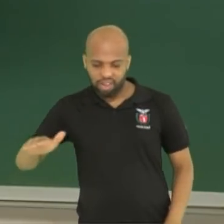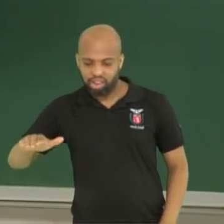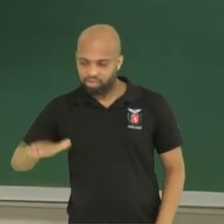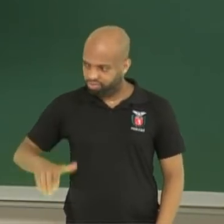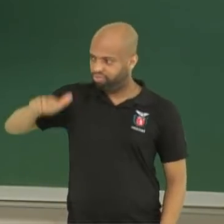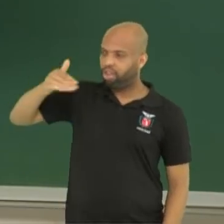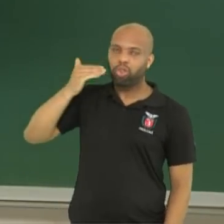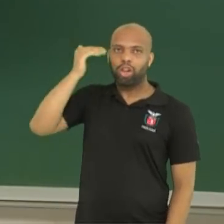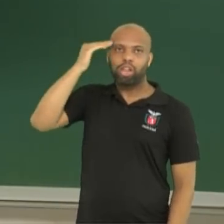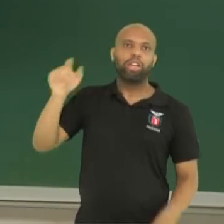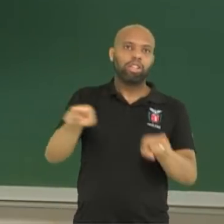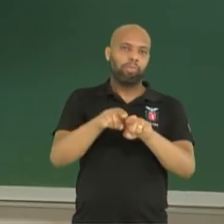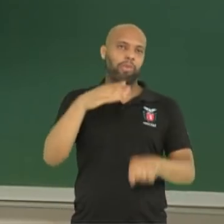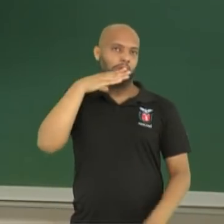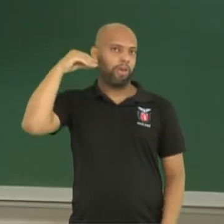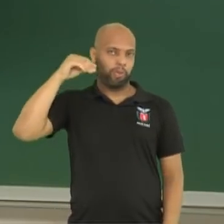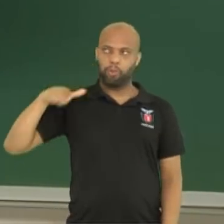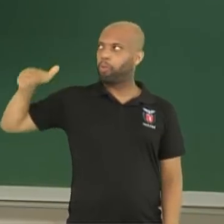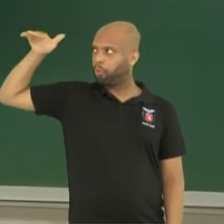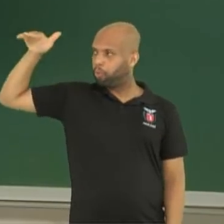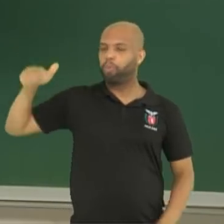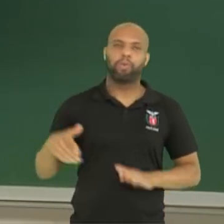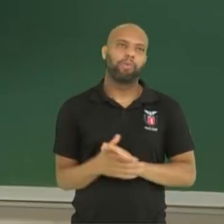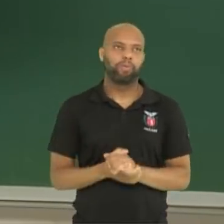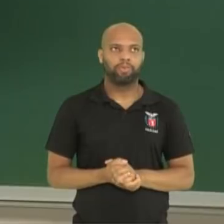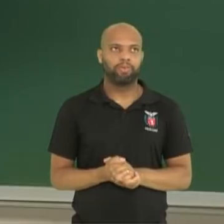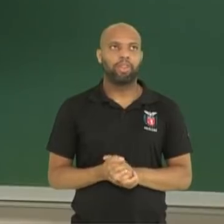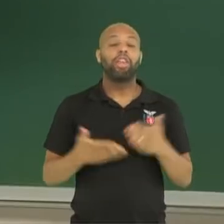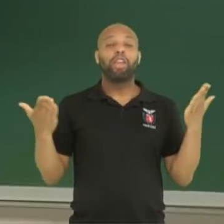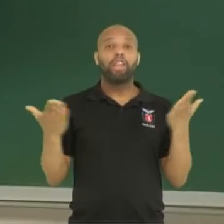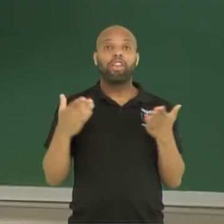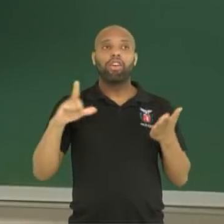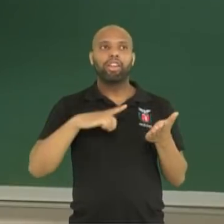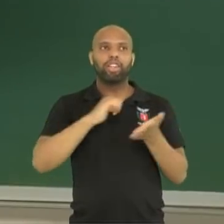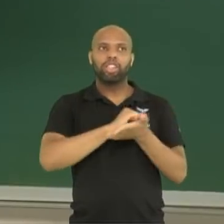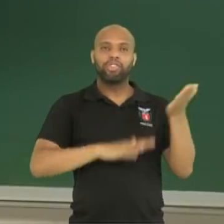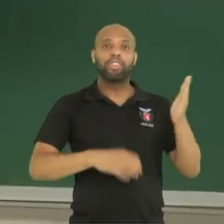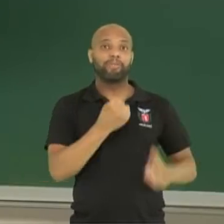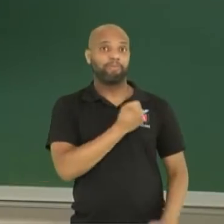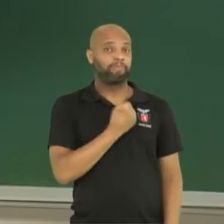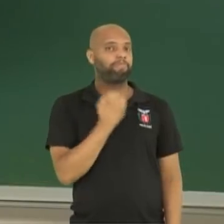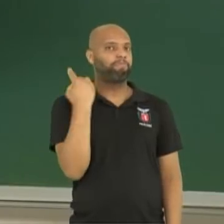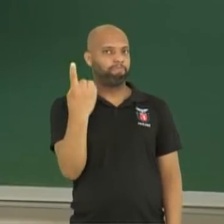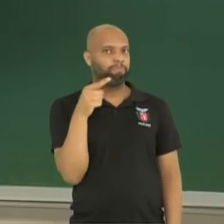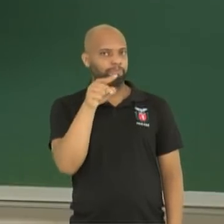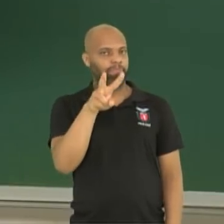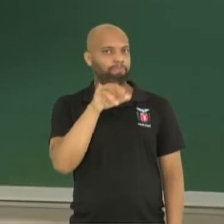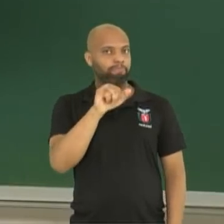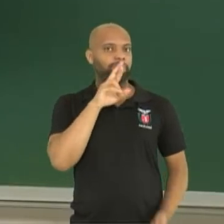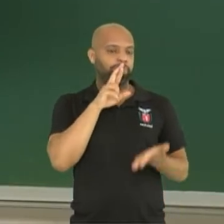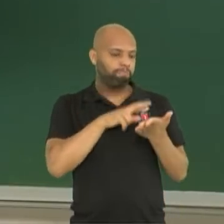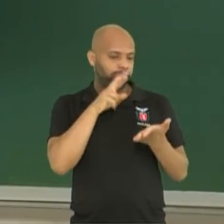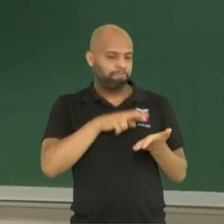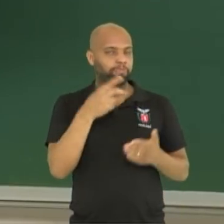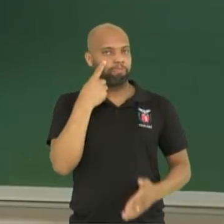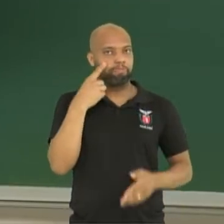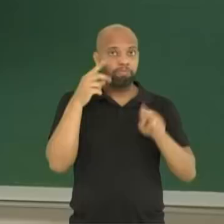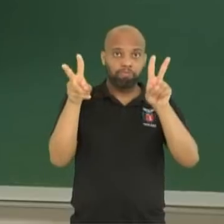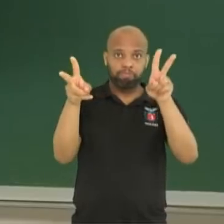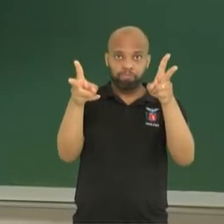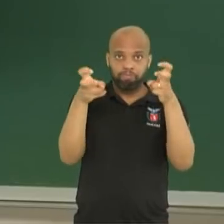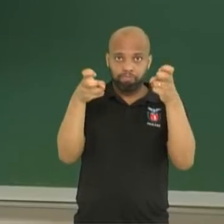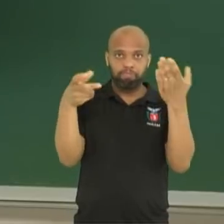adolescente e também chegando à fase adulta, beleza? Agora temos aqui uma primeira atividade para você. Observe aqui o título